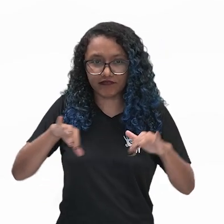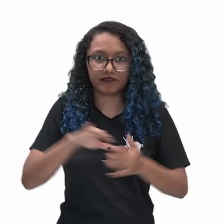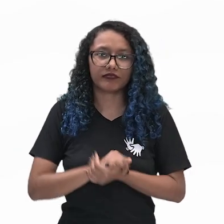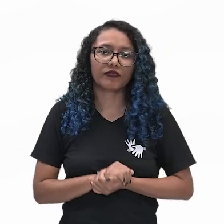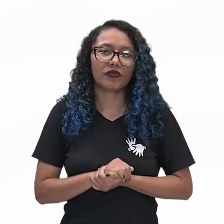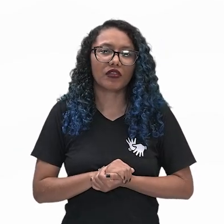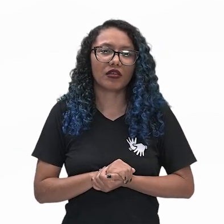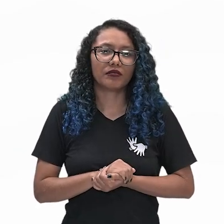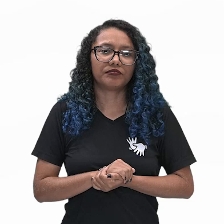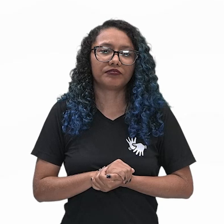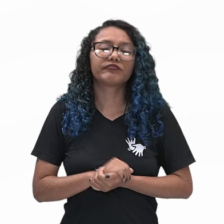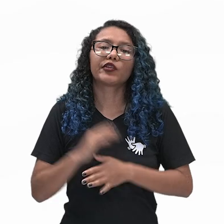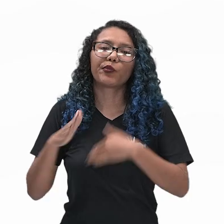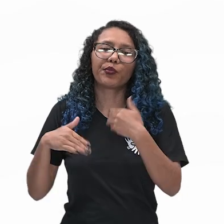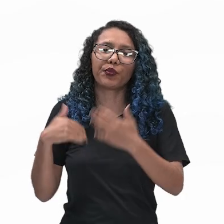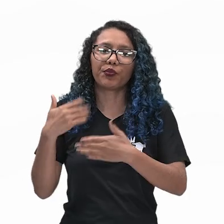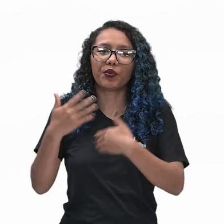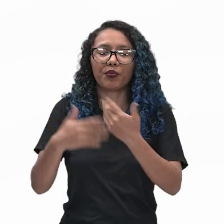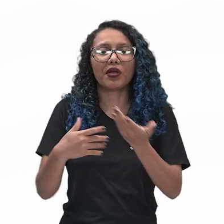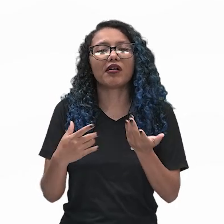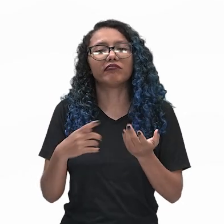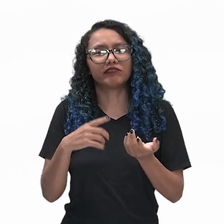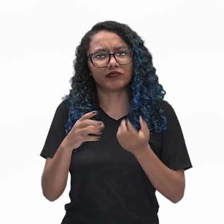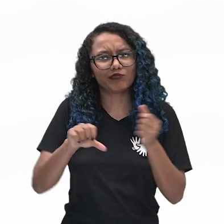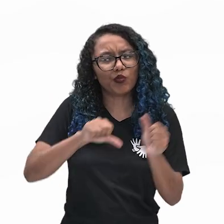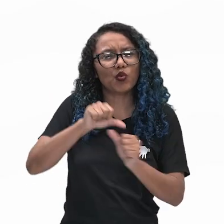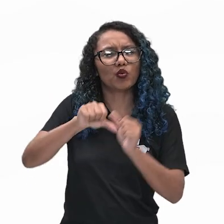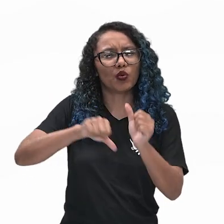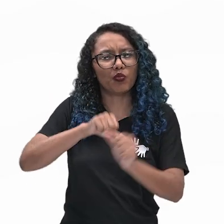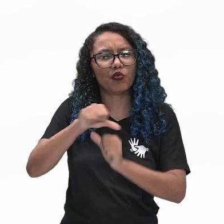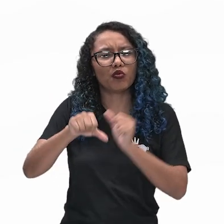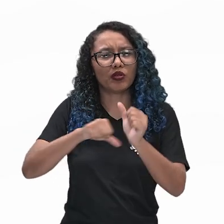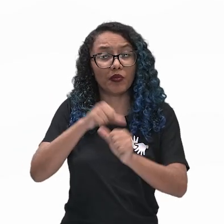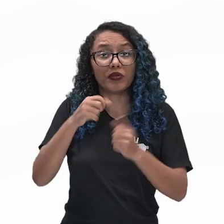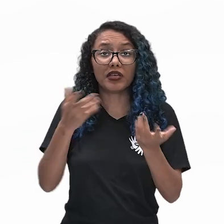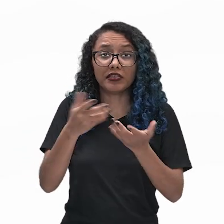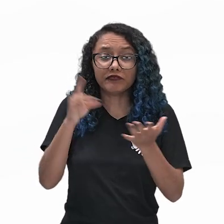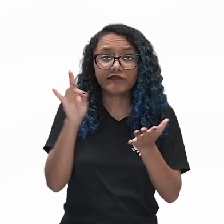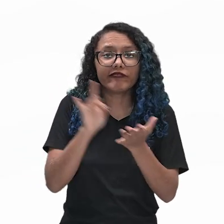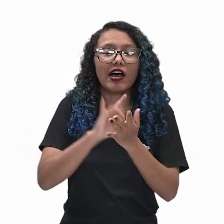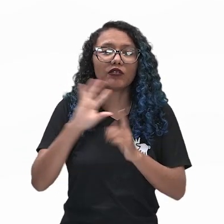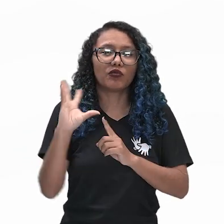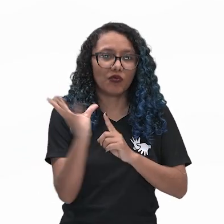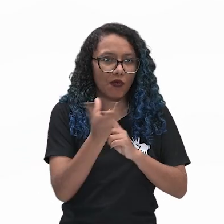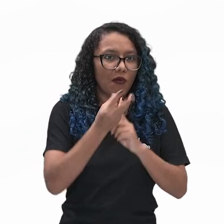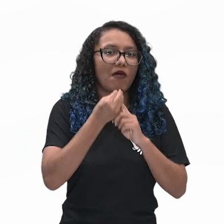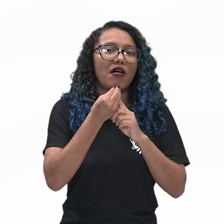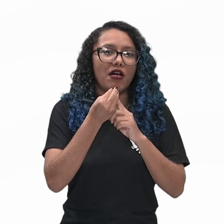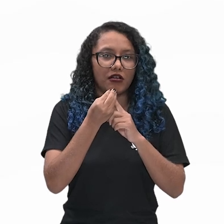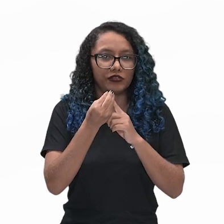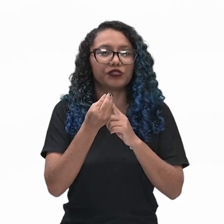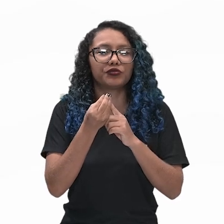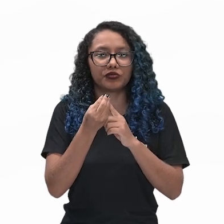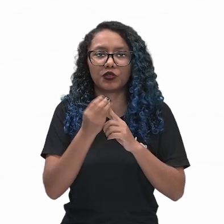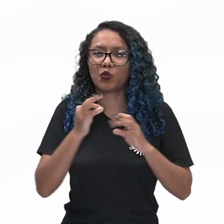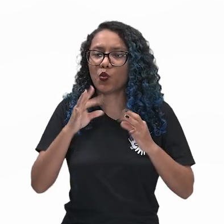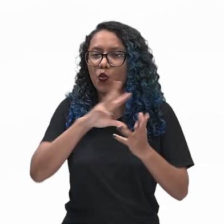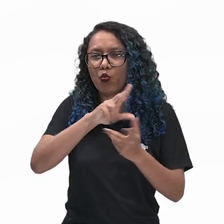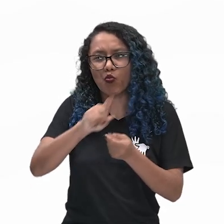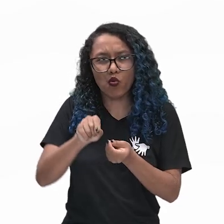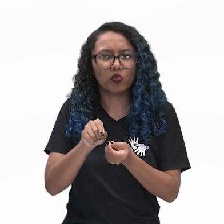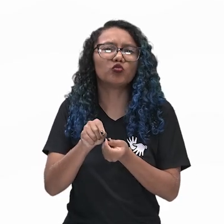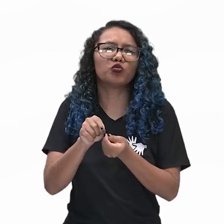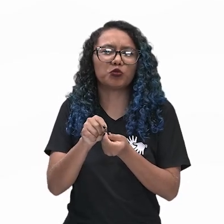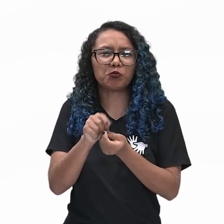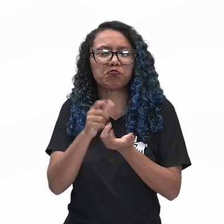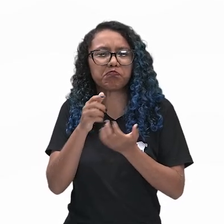foi tomando uma nova forma e se tornando uma verdadeira obra de arte, admirada em todo mundo. E o